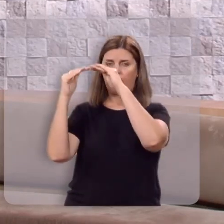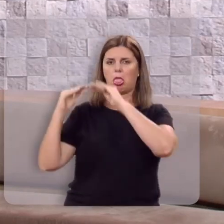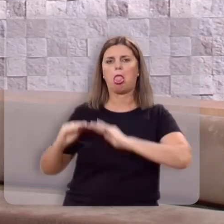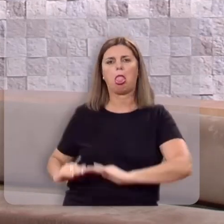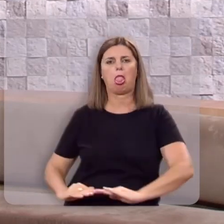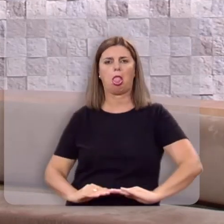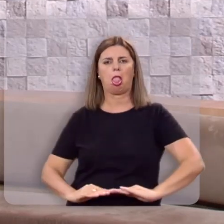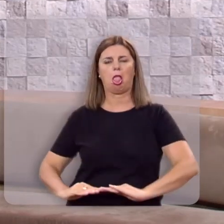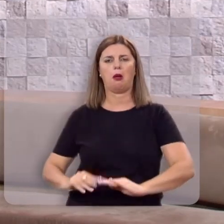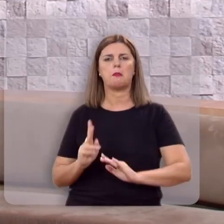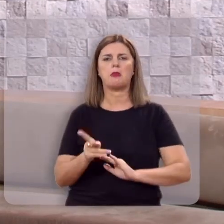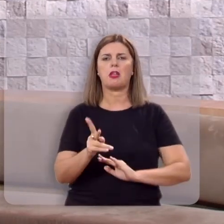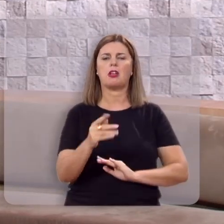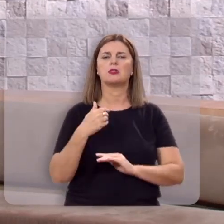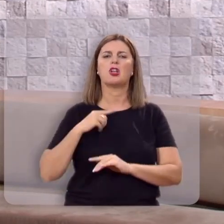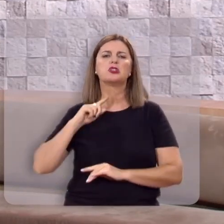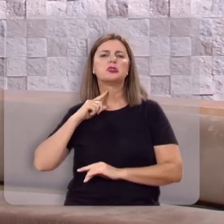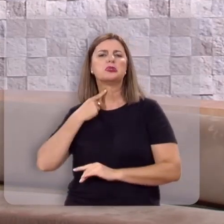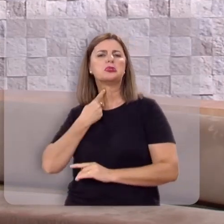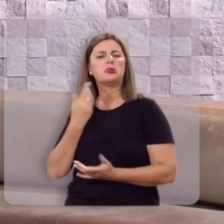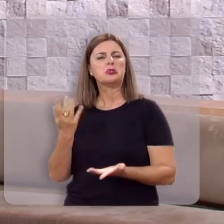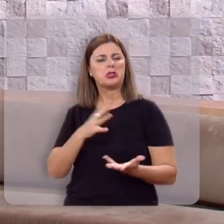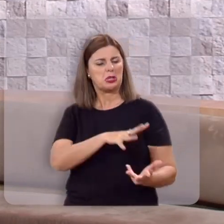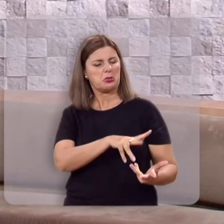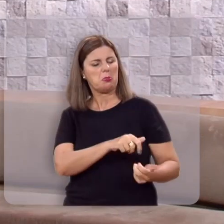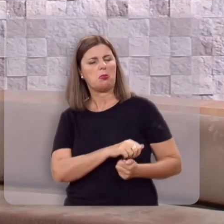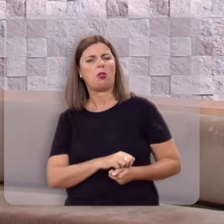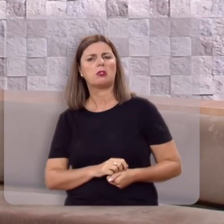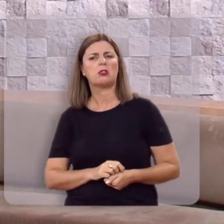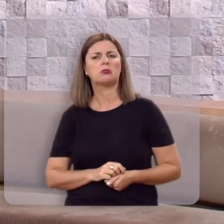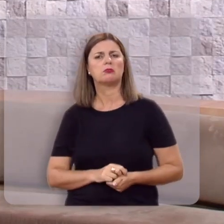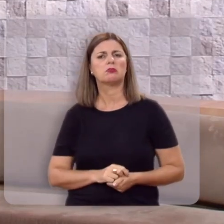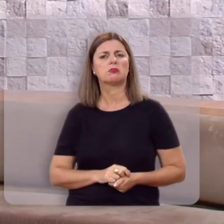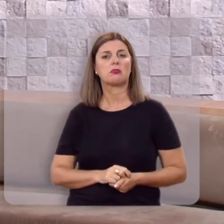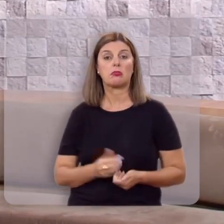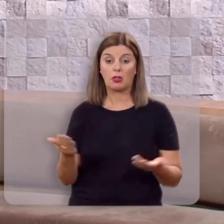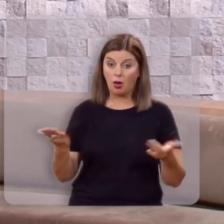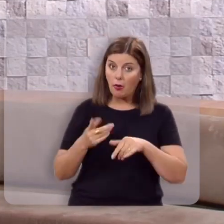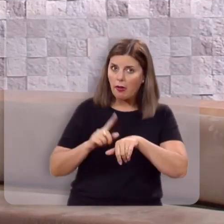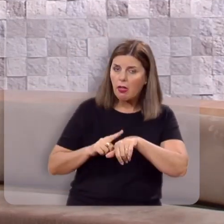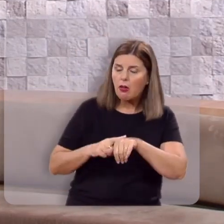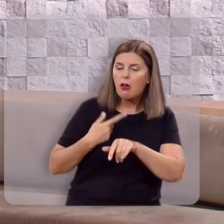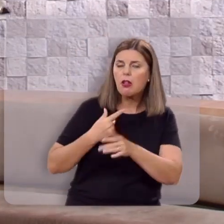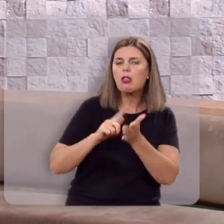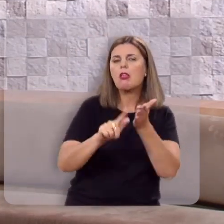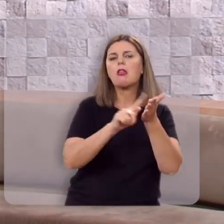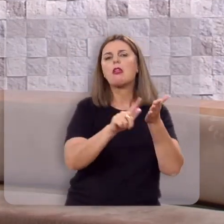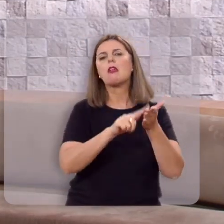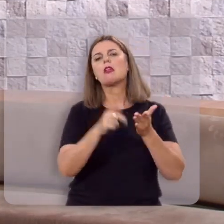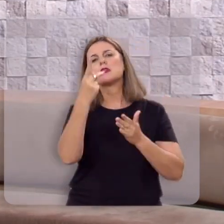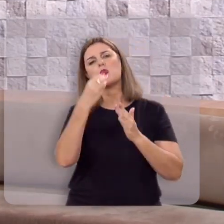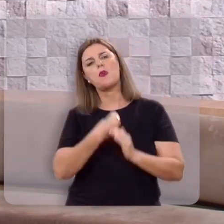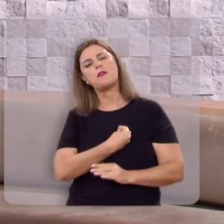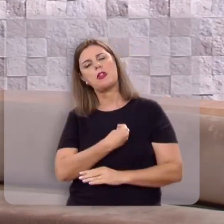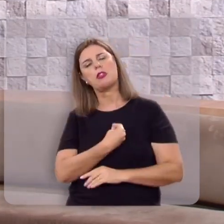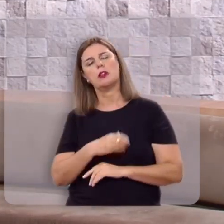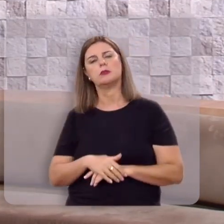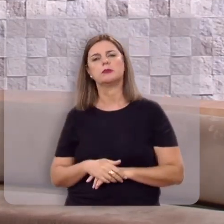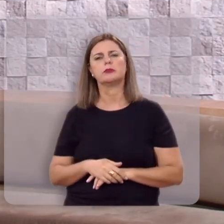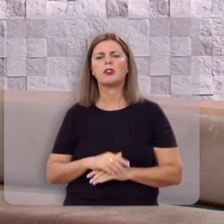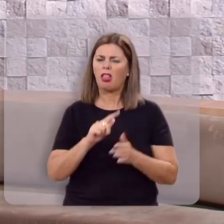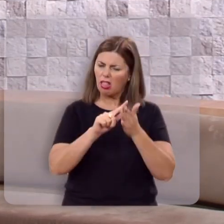embaixo, na sujeira da lama. É hora de você fazer uma faxina na sua